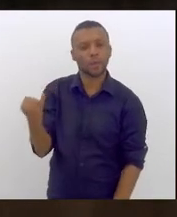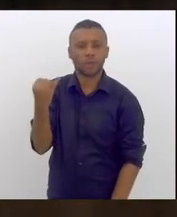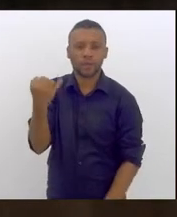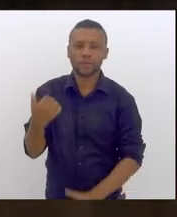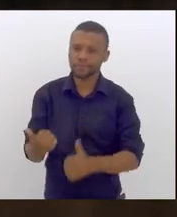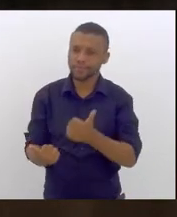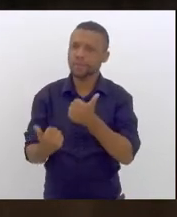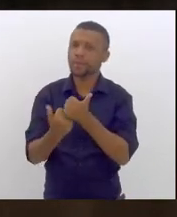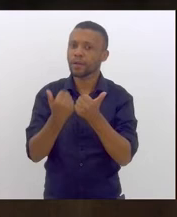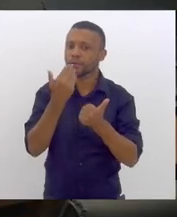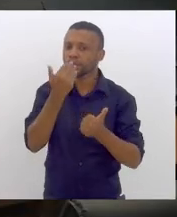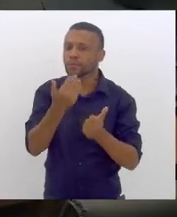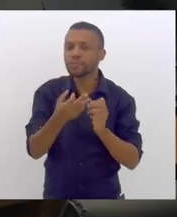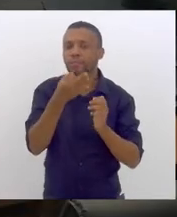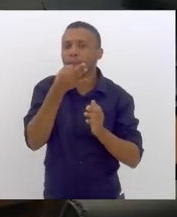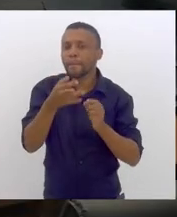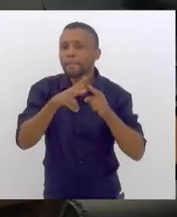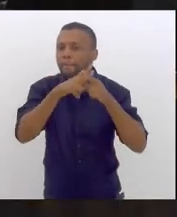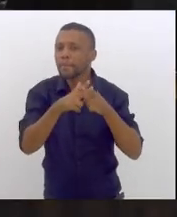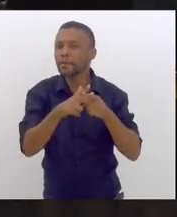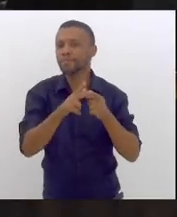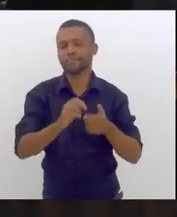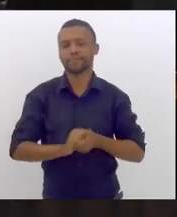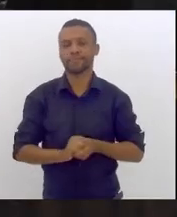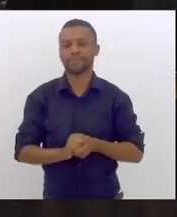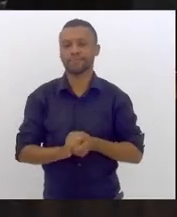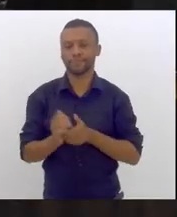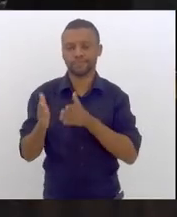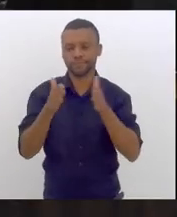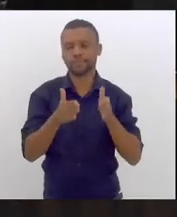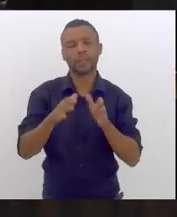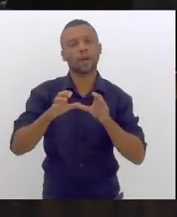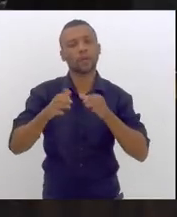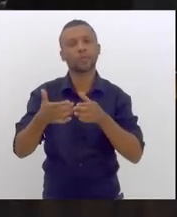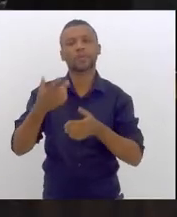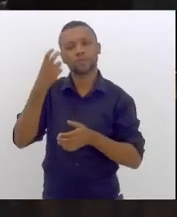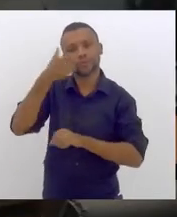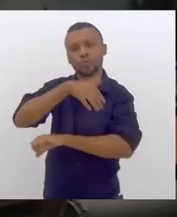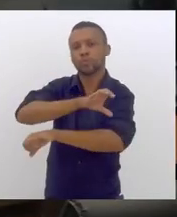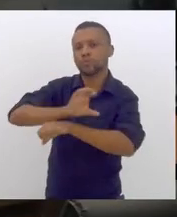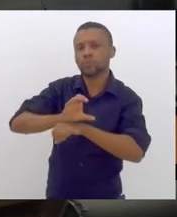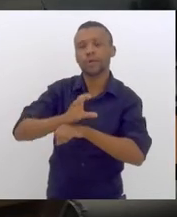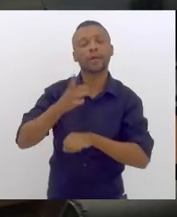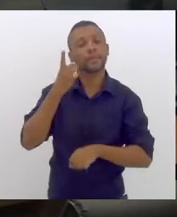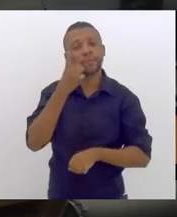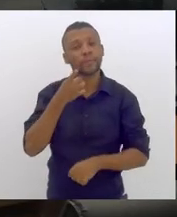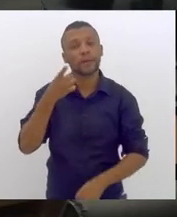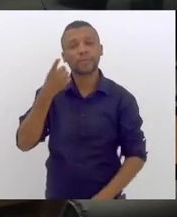favorável com emendas. Pela Comissão de Cultura, deputado Eliomar Coelho.